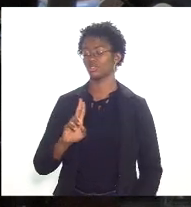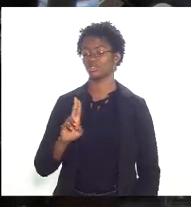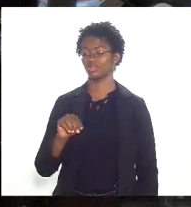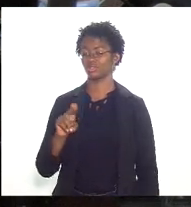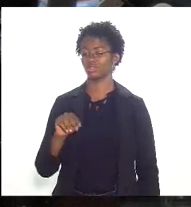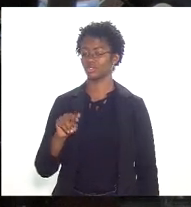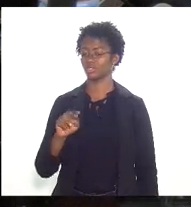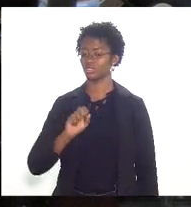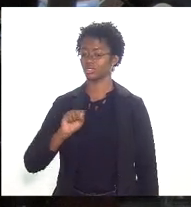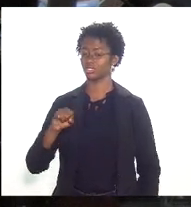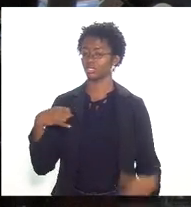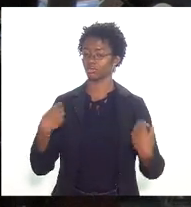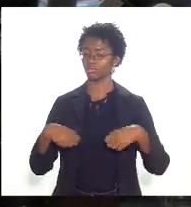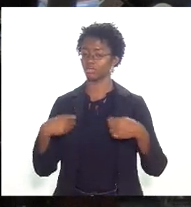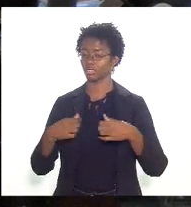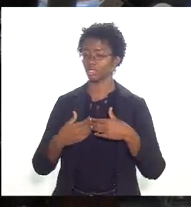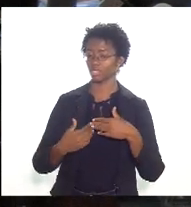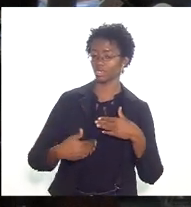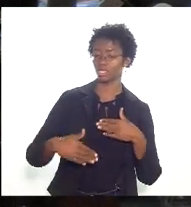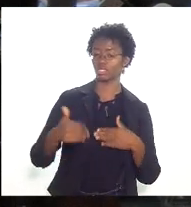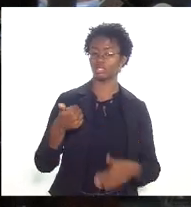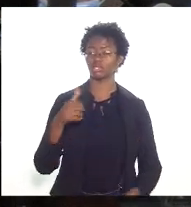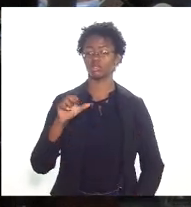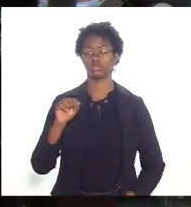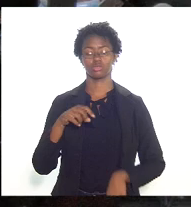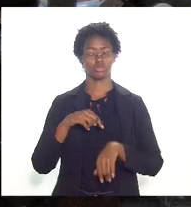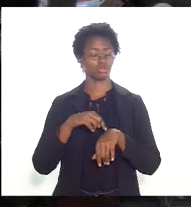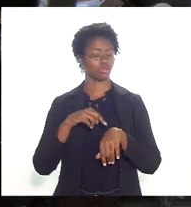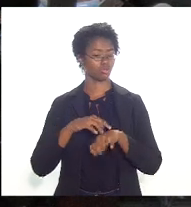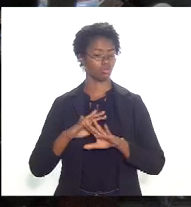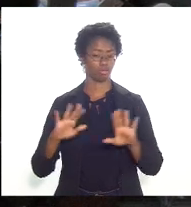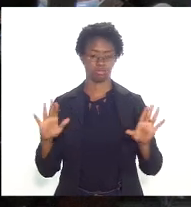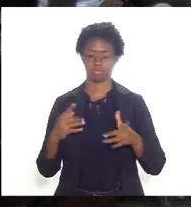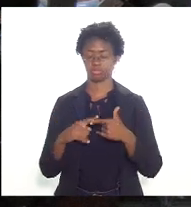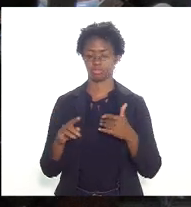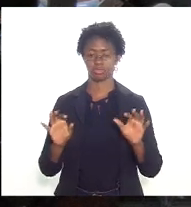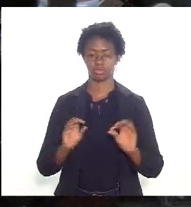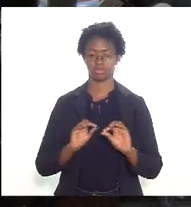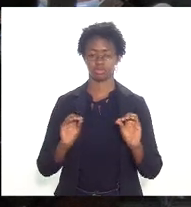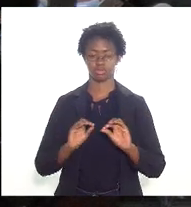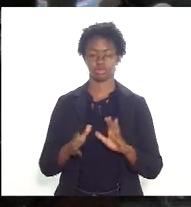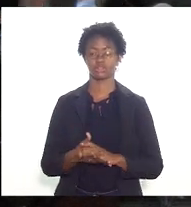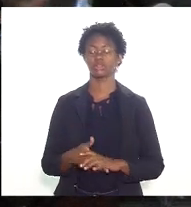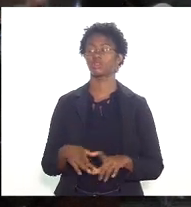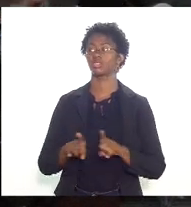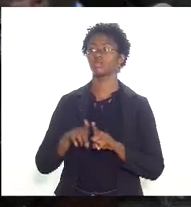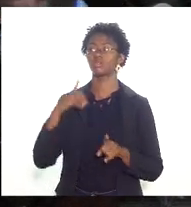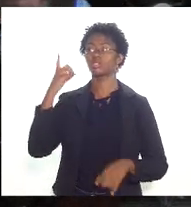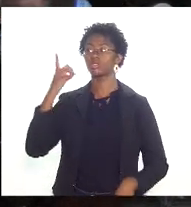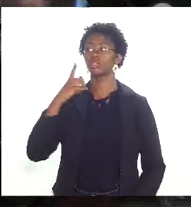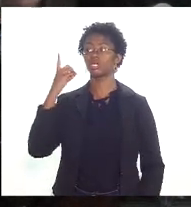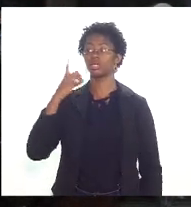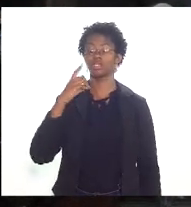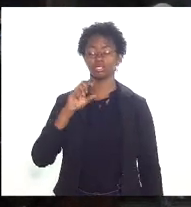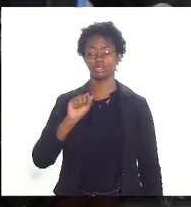for necessário até às dezoito horas e agora o Deputado Samuel